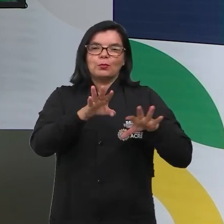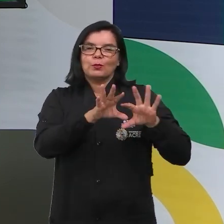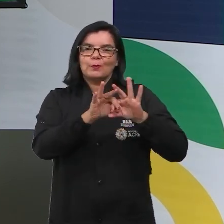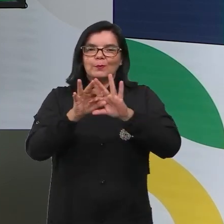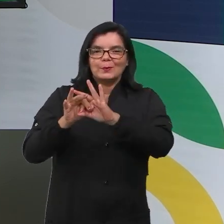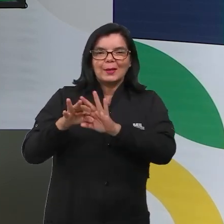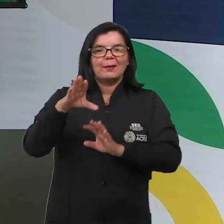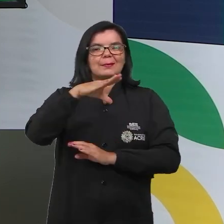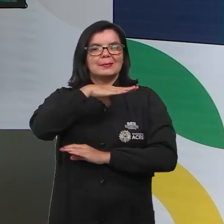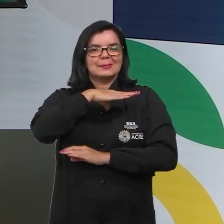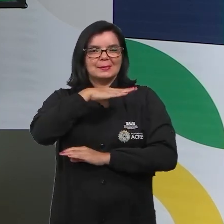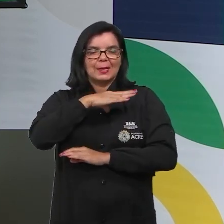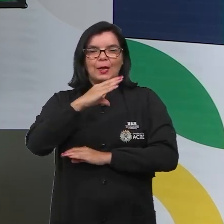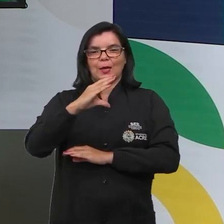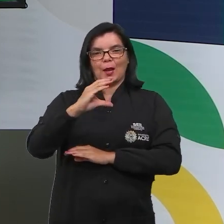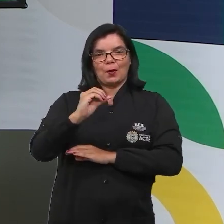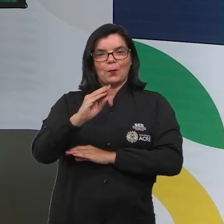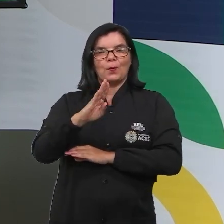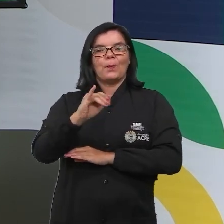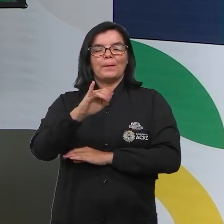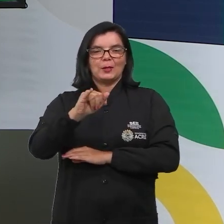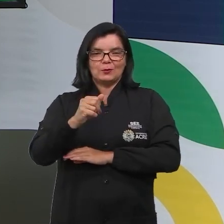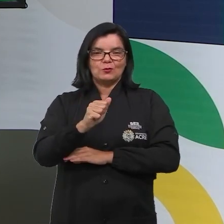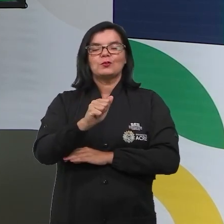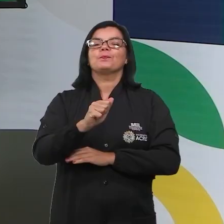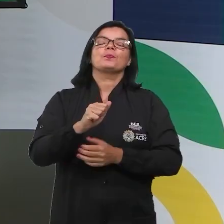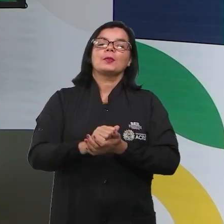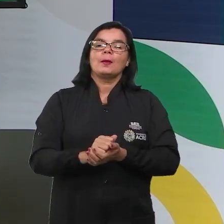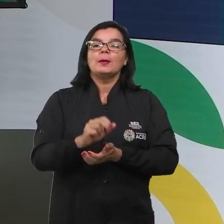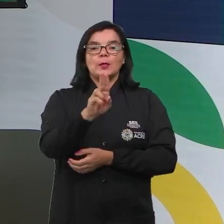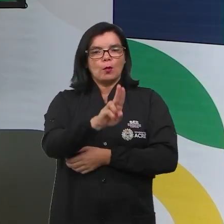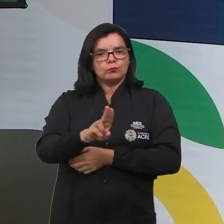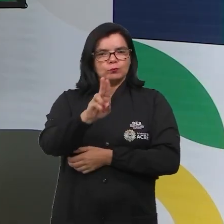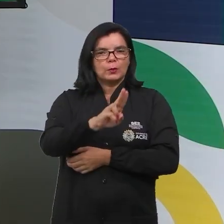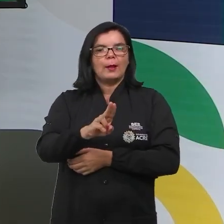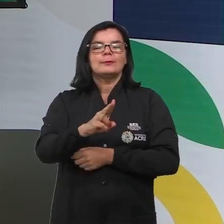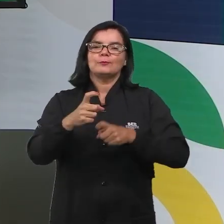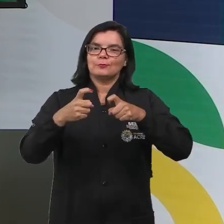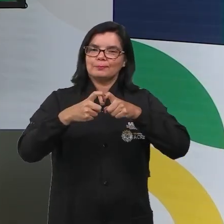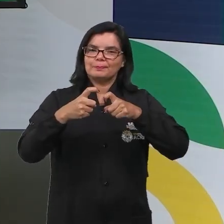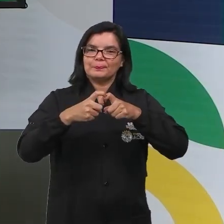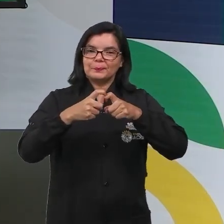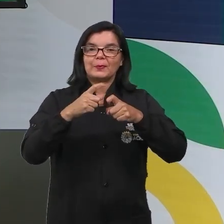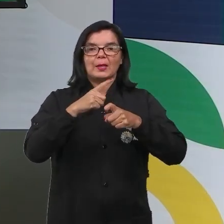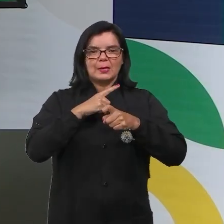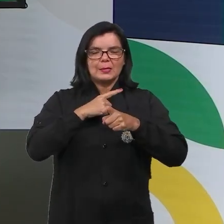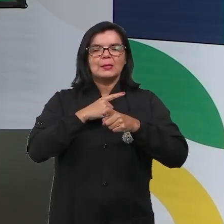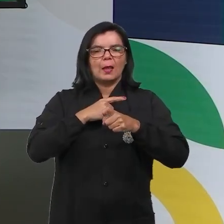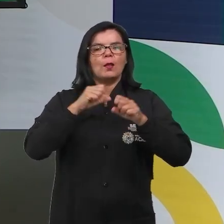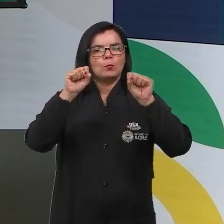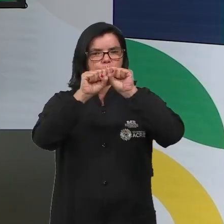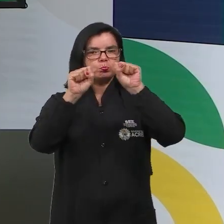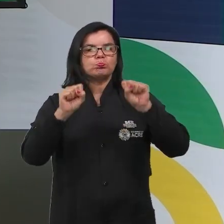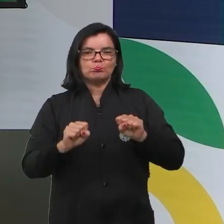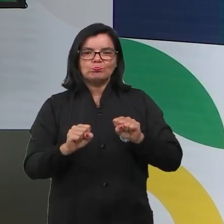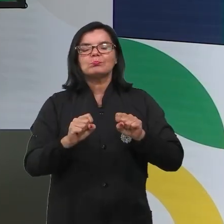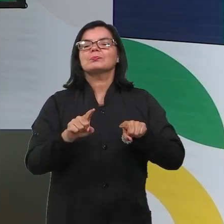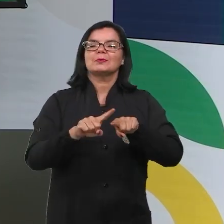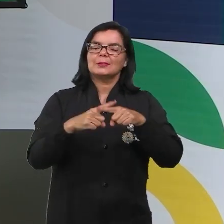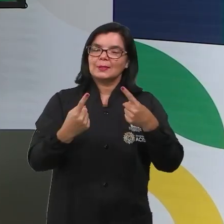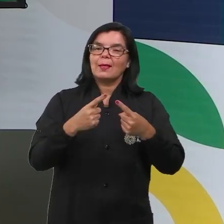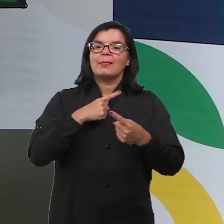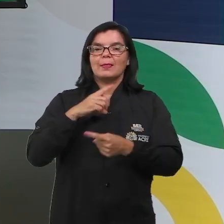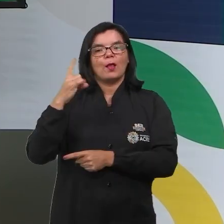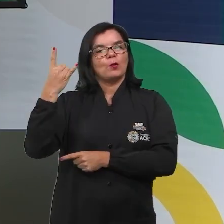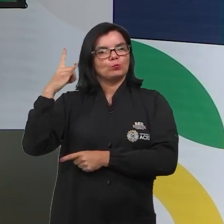da cidade, principalmente as universidades de medicina que tem lá, que tem uma grande estrutura. Então a Bolívia ela tem